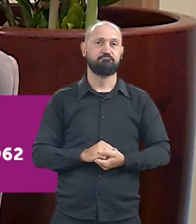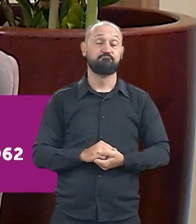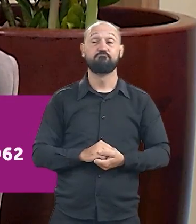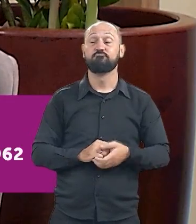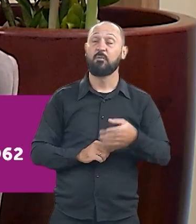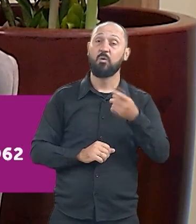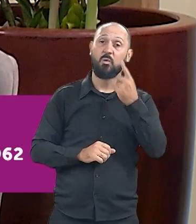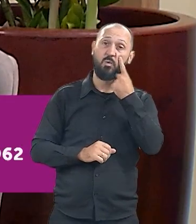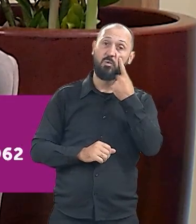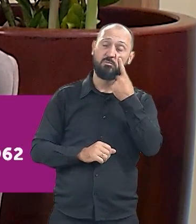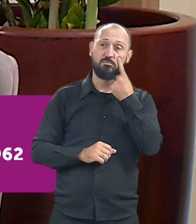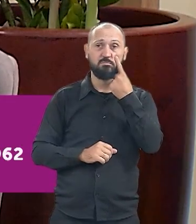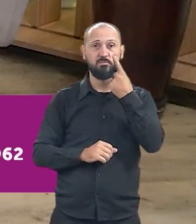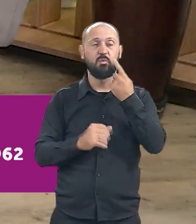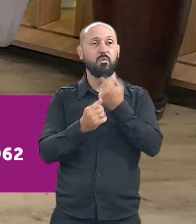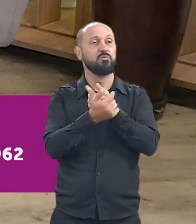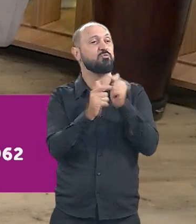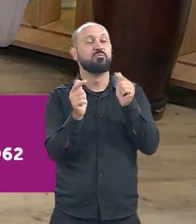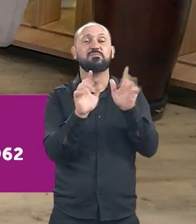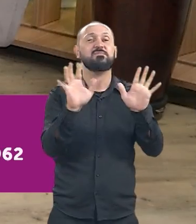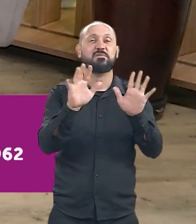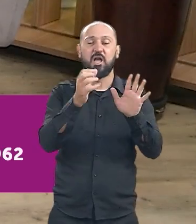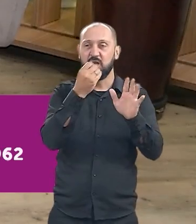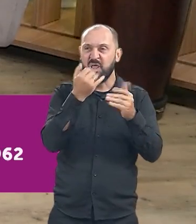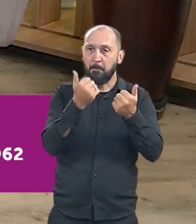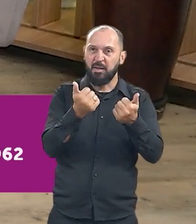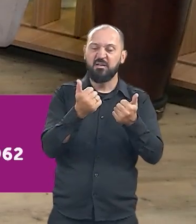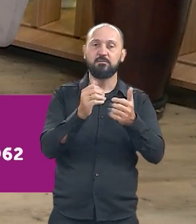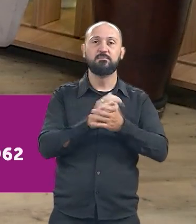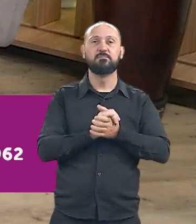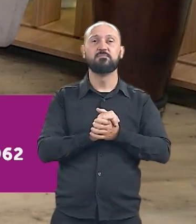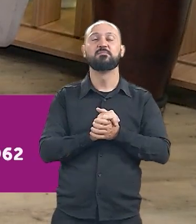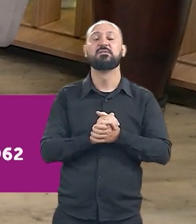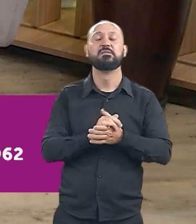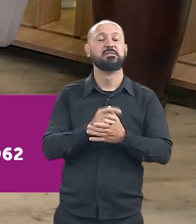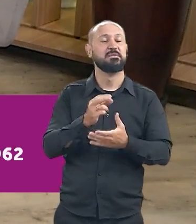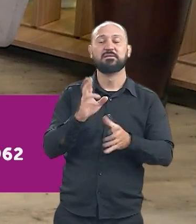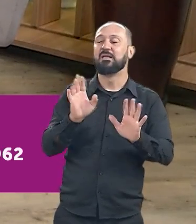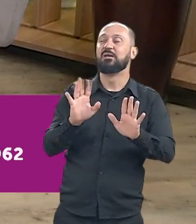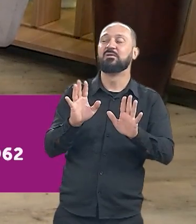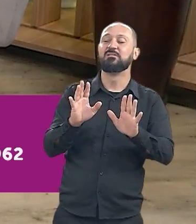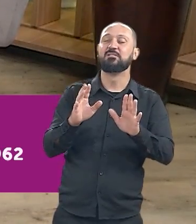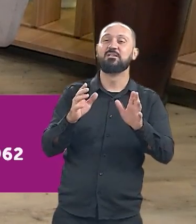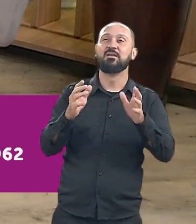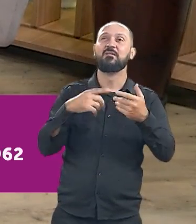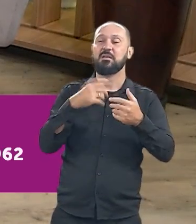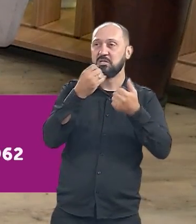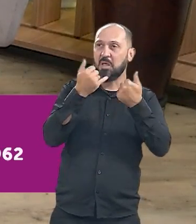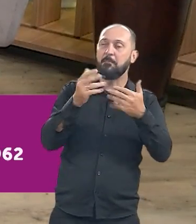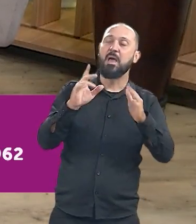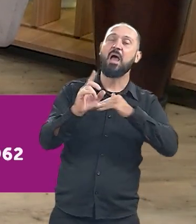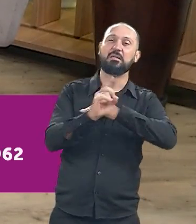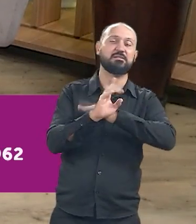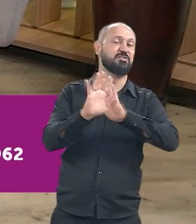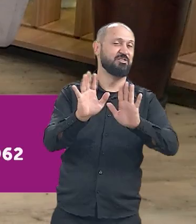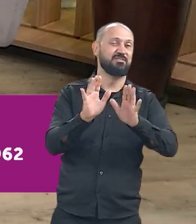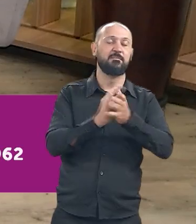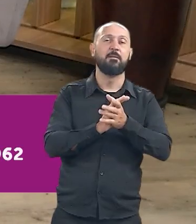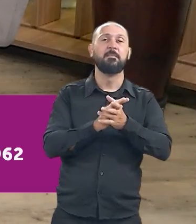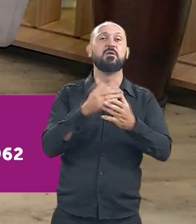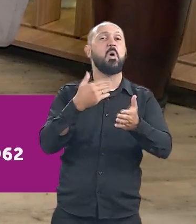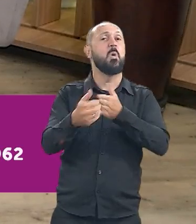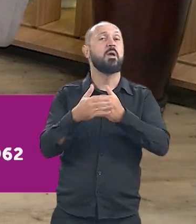estão? Estão bem atendidos aí, número de voluntários? Não, nós precisamos... Não vou dizer que nós estamos bem atendidos, mas se qualquer um que queira fazer em